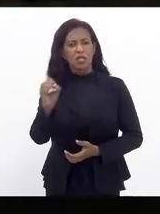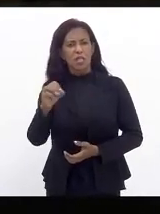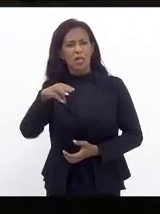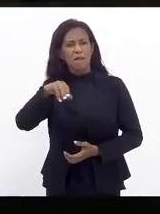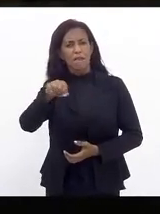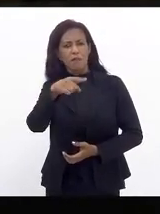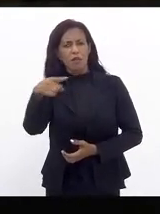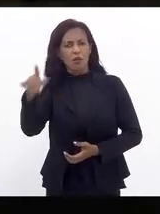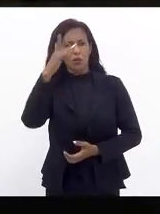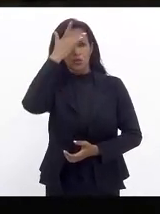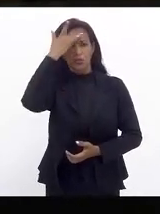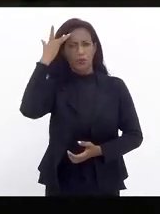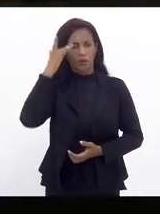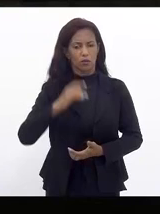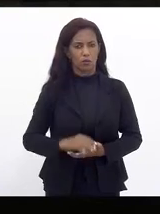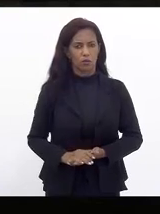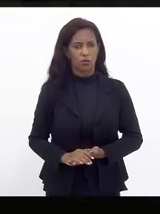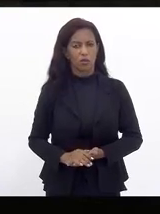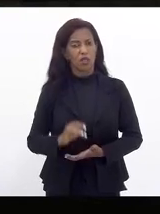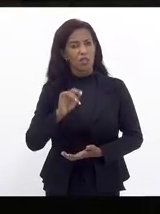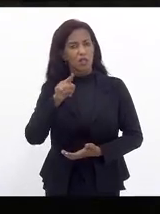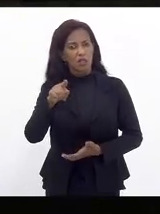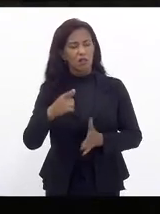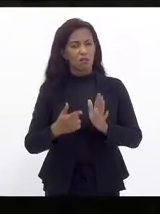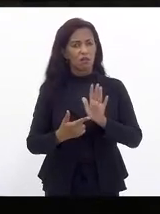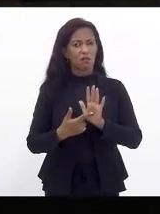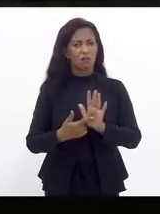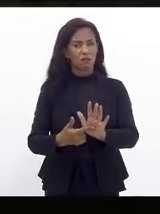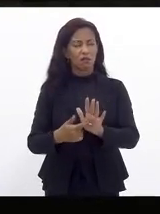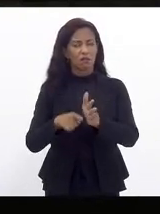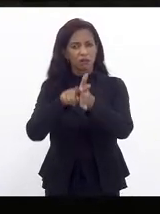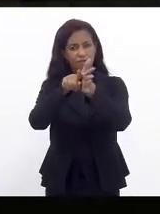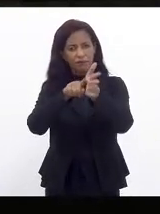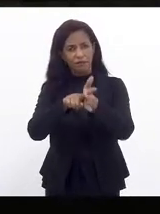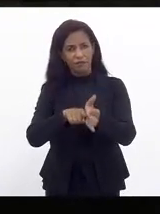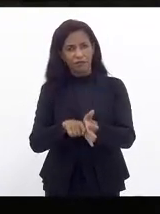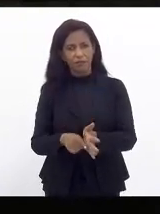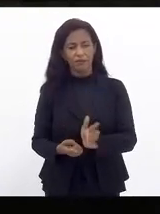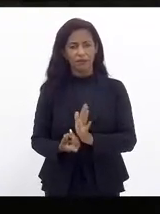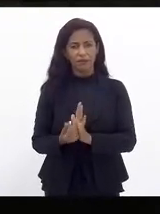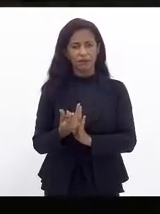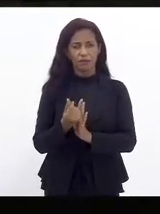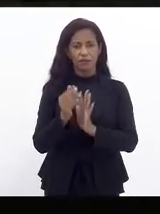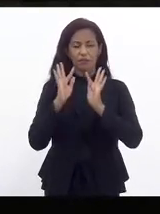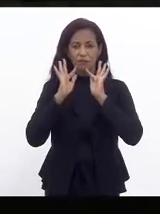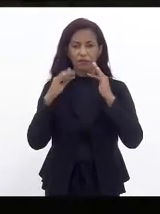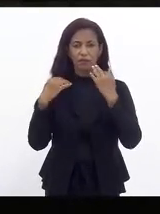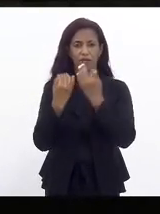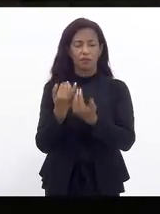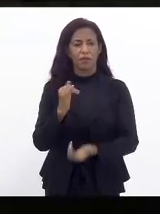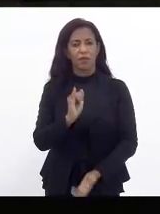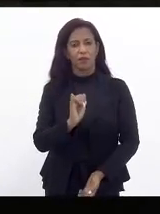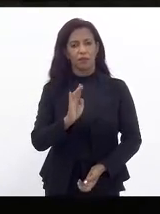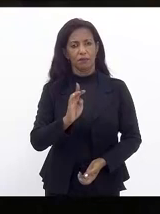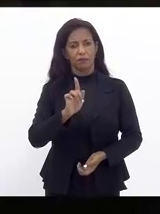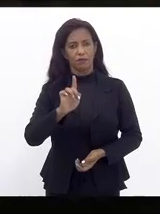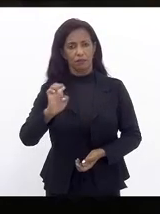pessoas. Isso de acordo com a pesquisa de orçamentos familiares do IBGE.